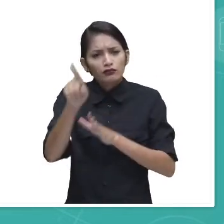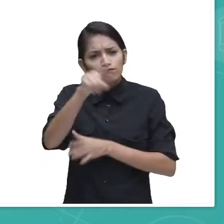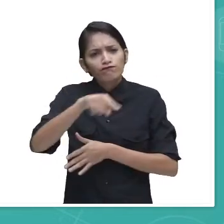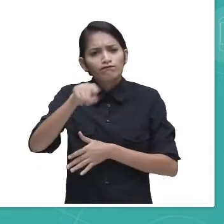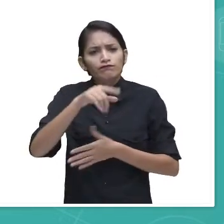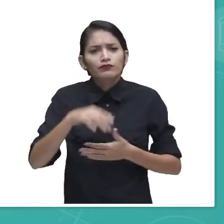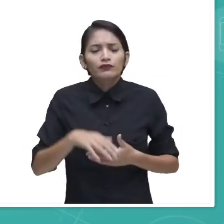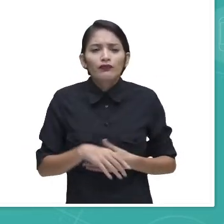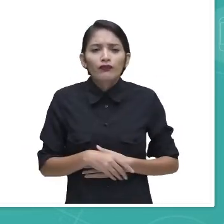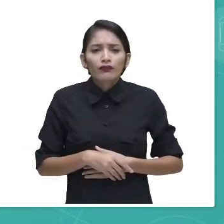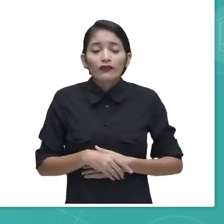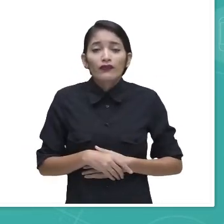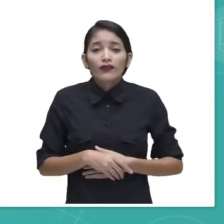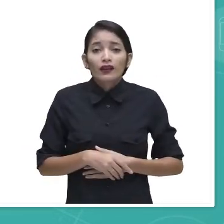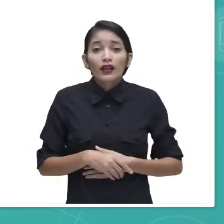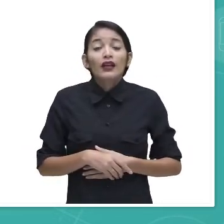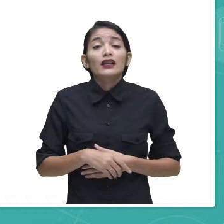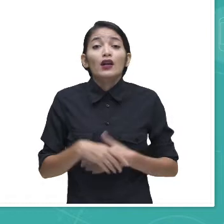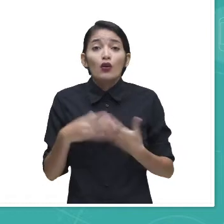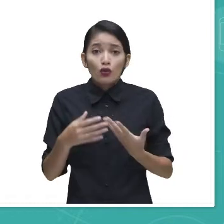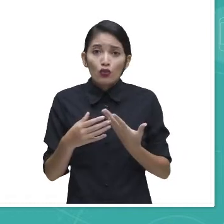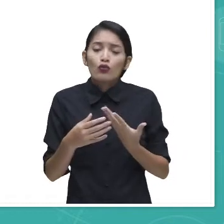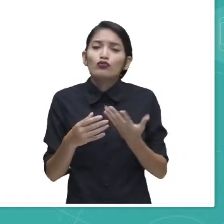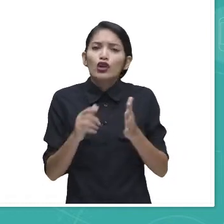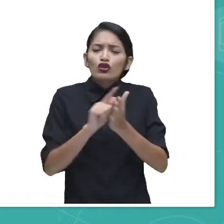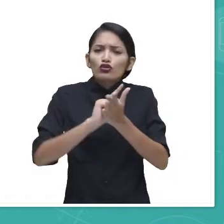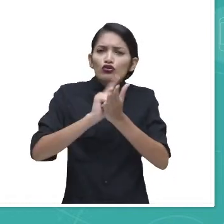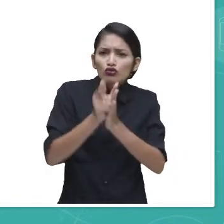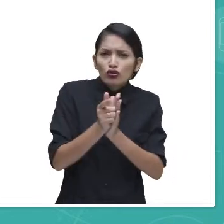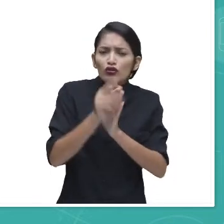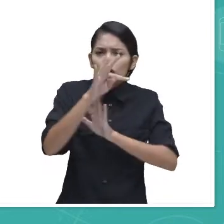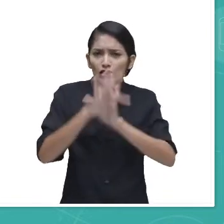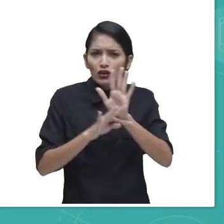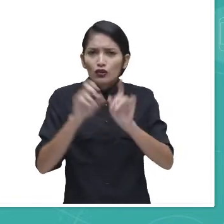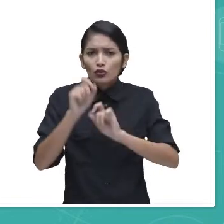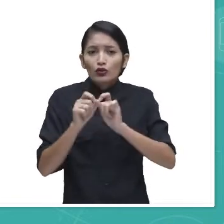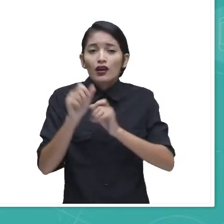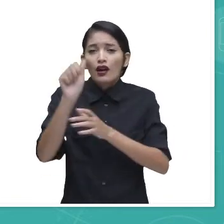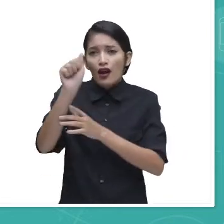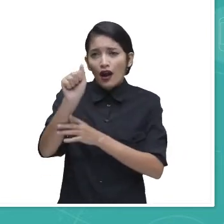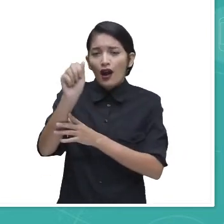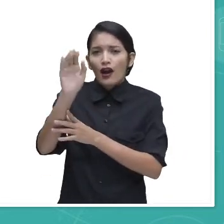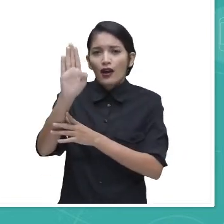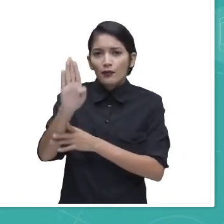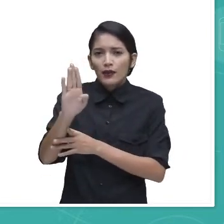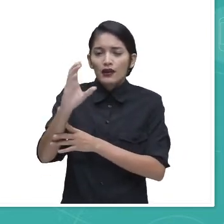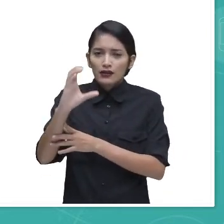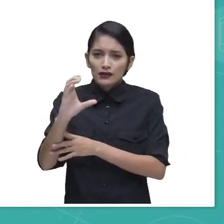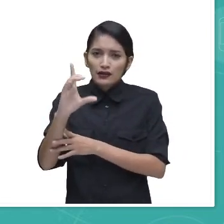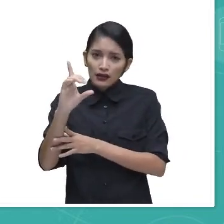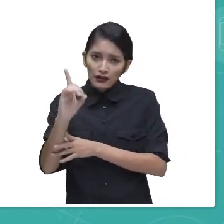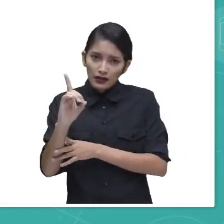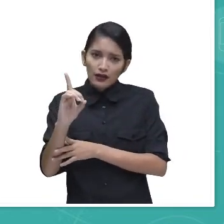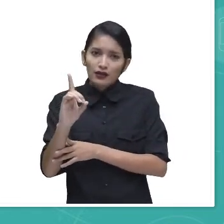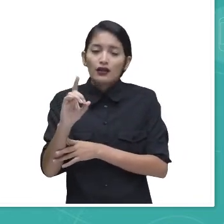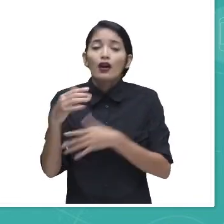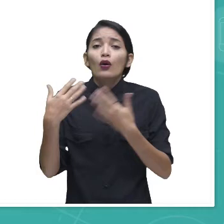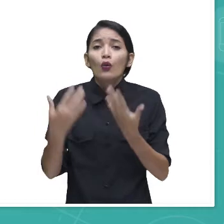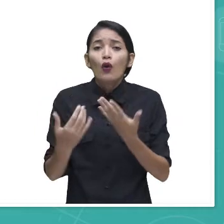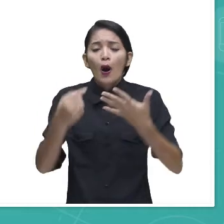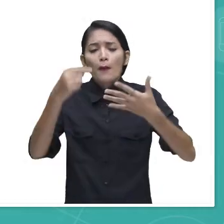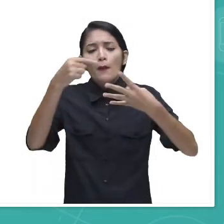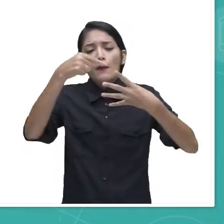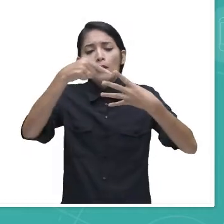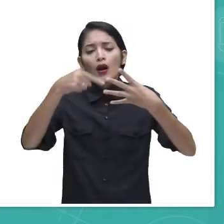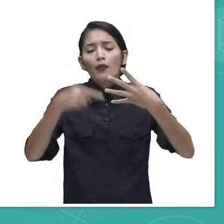né? Esse gênero textual, ele pertence aos textos. Temos a letra A, B, C e D. Qual dessas